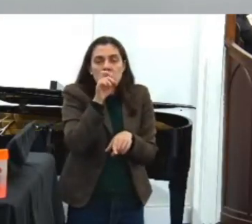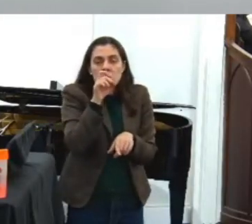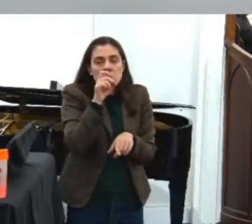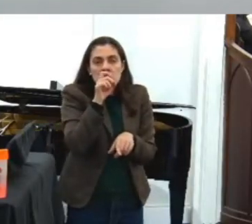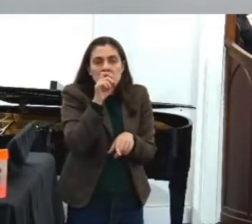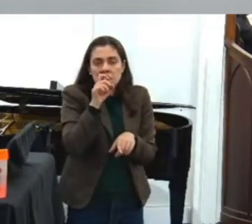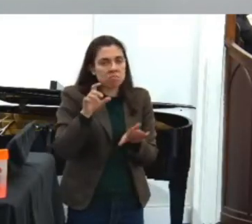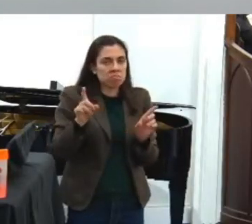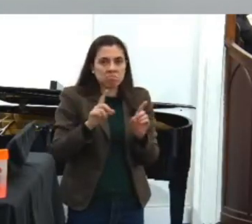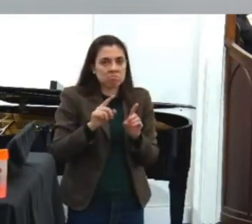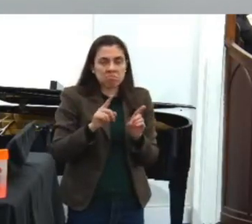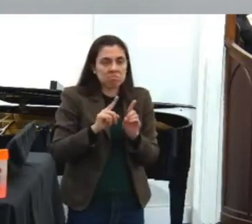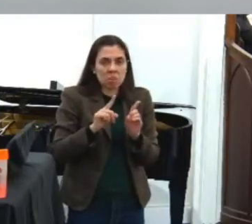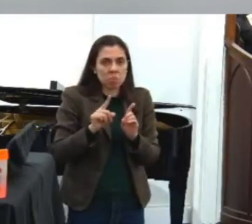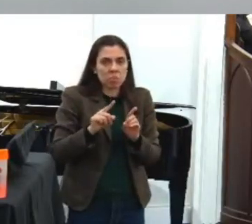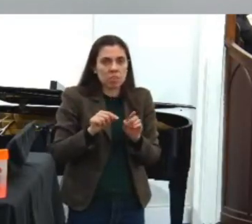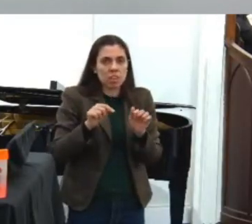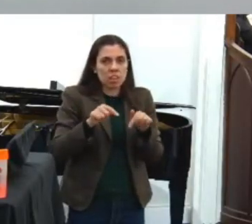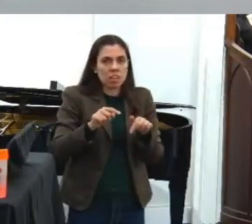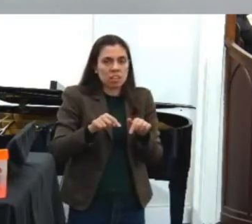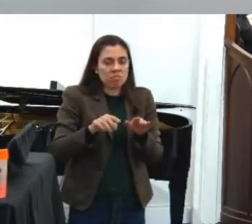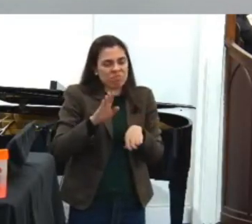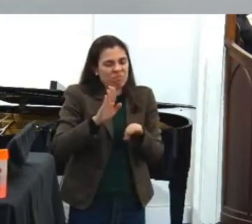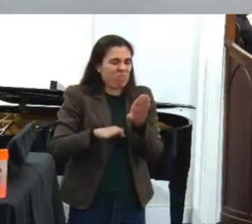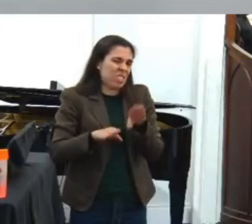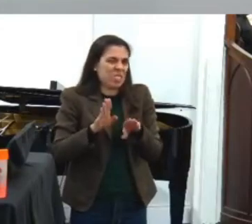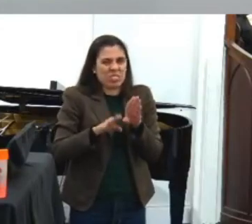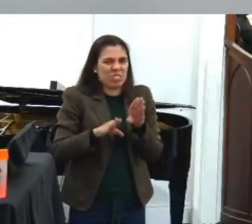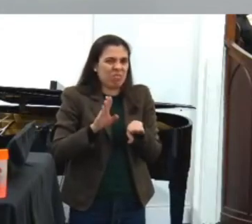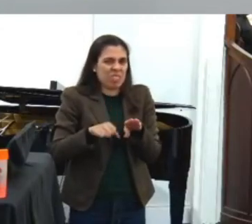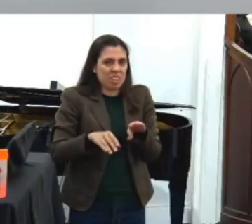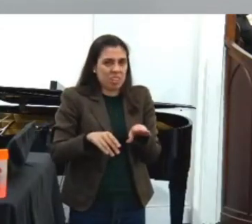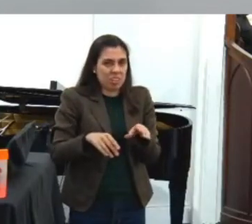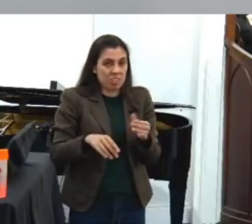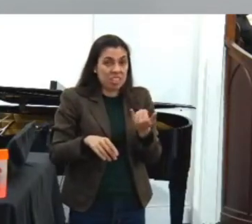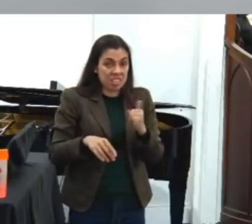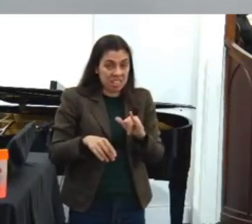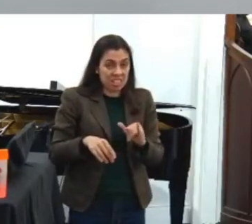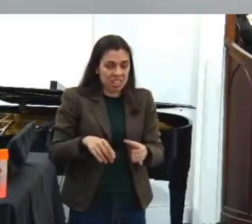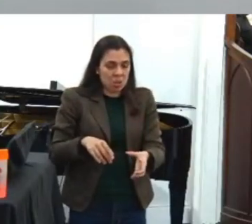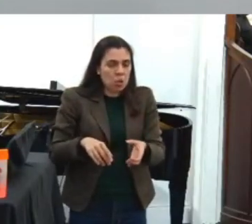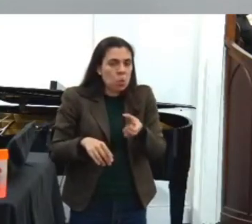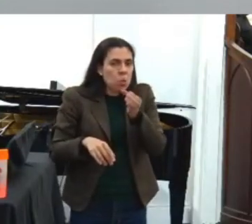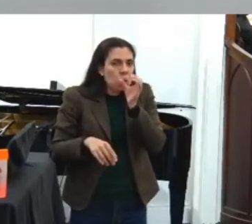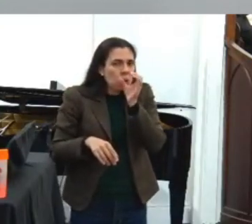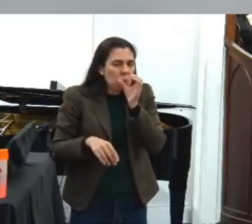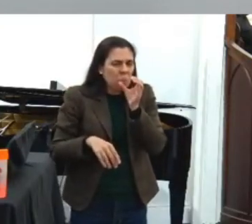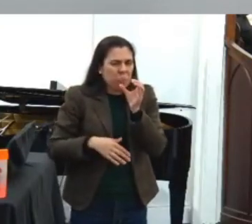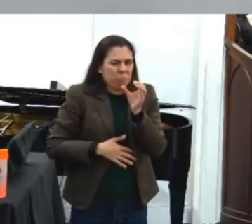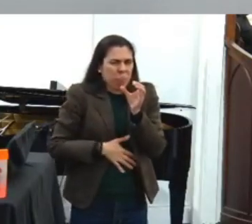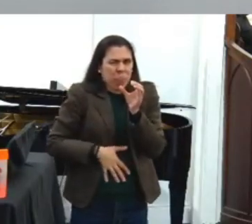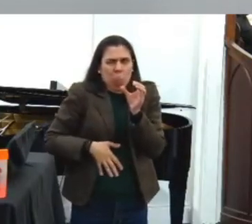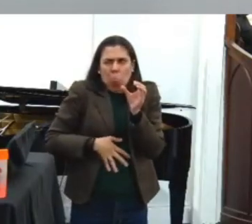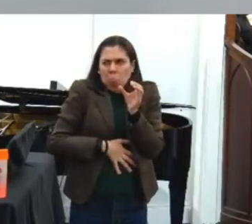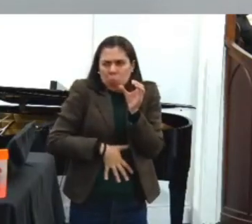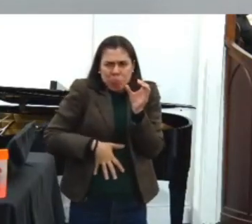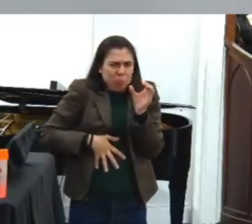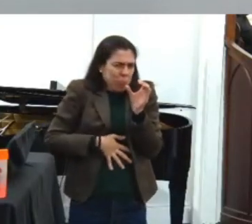mensagem simples. O ponto aqui é criar um paralelo entre as águas de